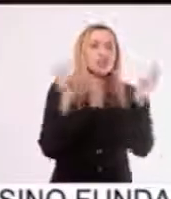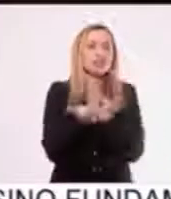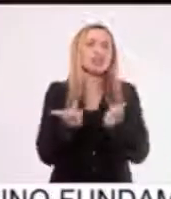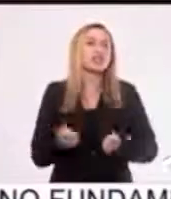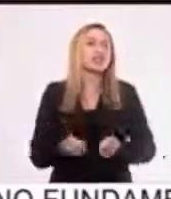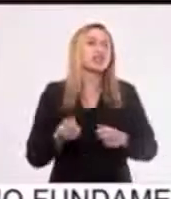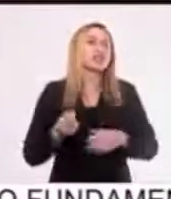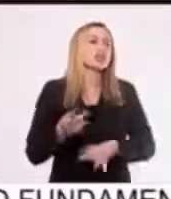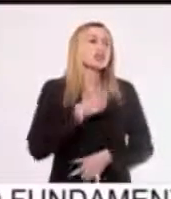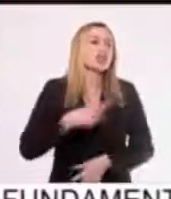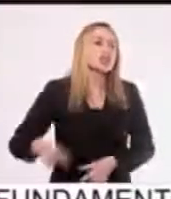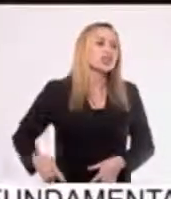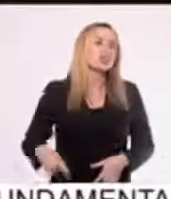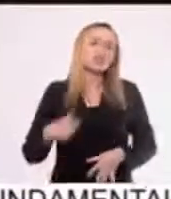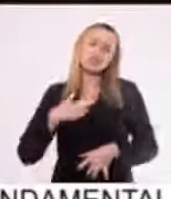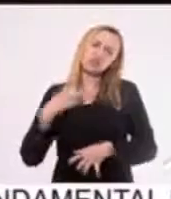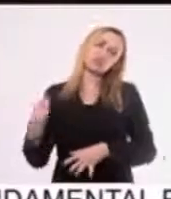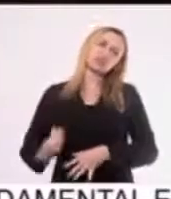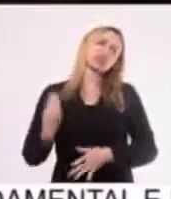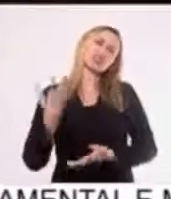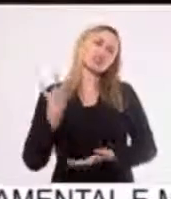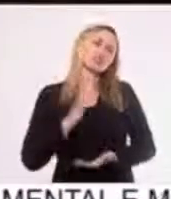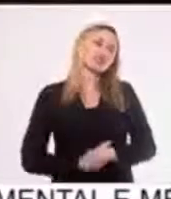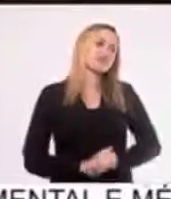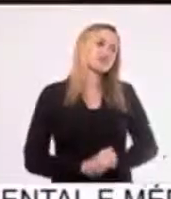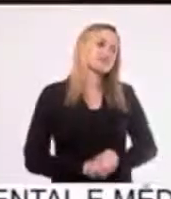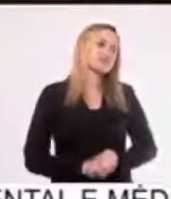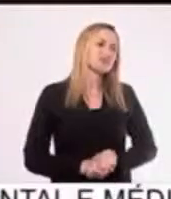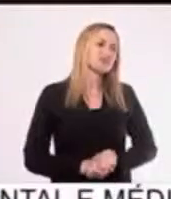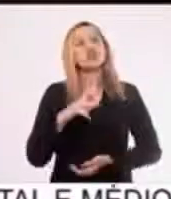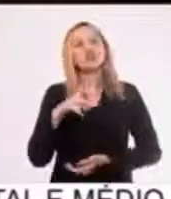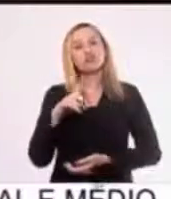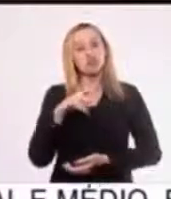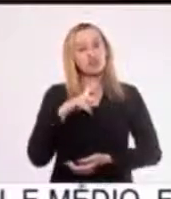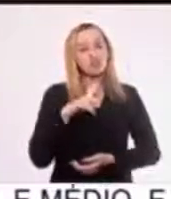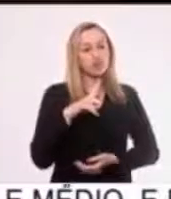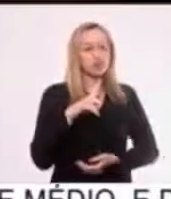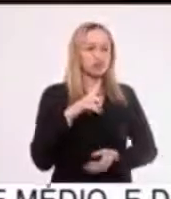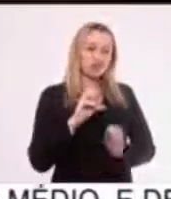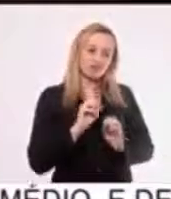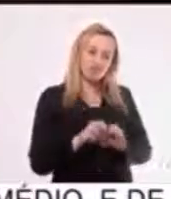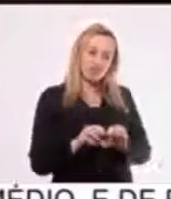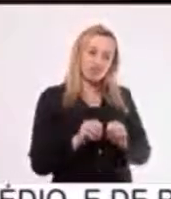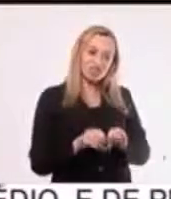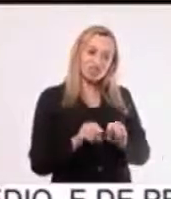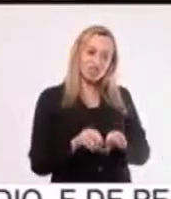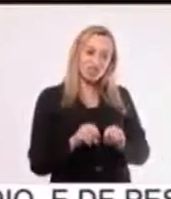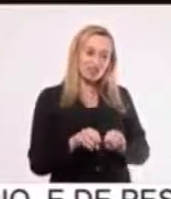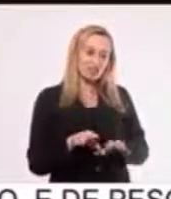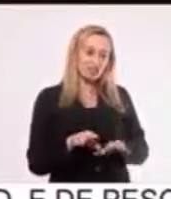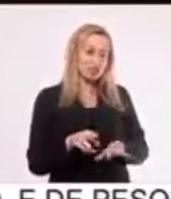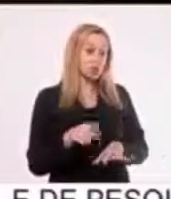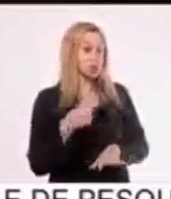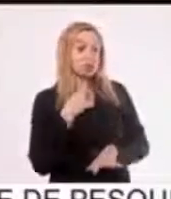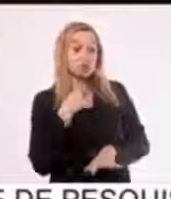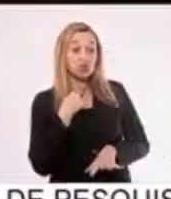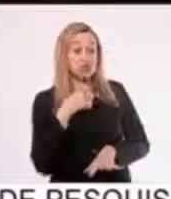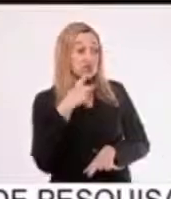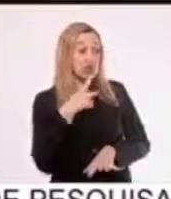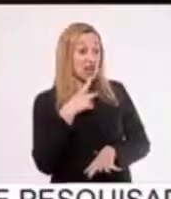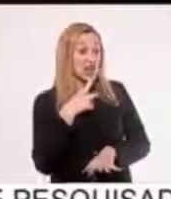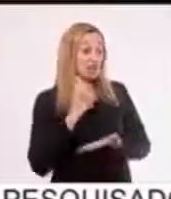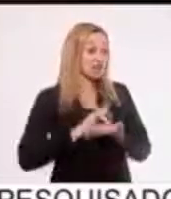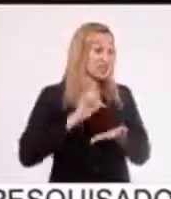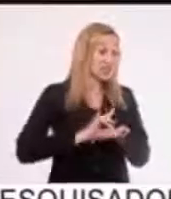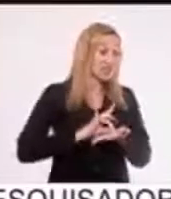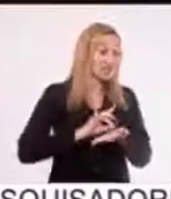Presidente, durante a minha vida, eu tive uma criação que eu não podia mentir, falar a verdade e ter